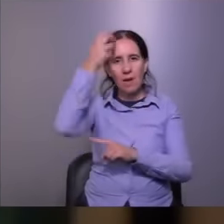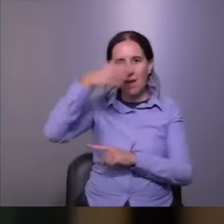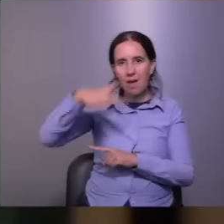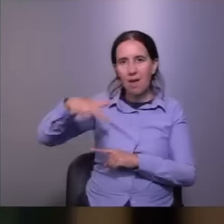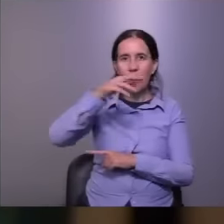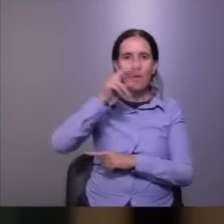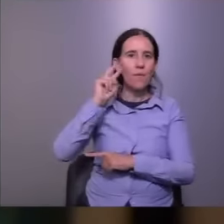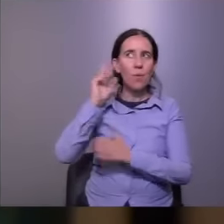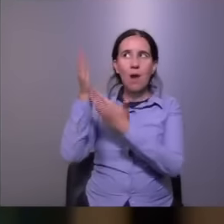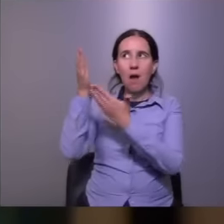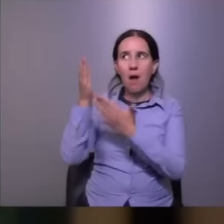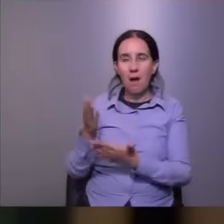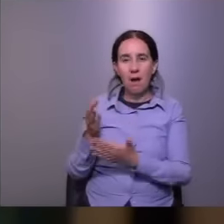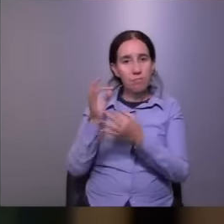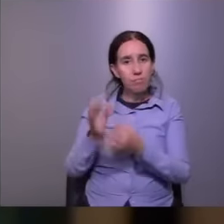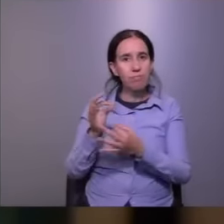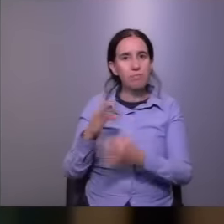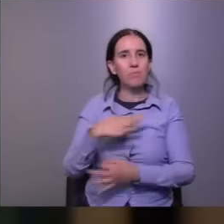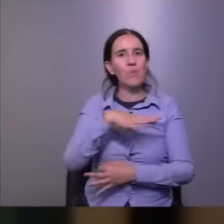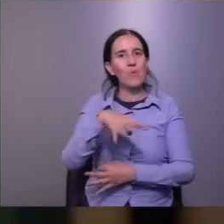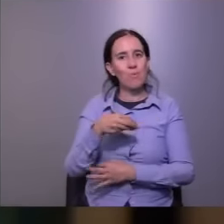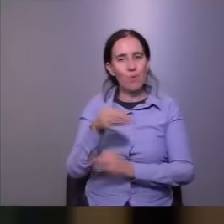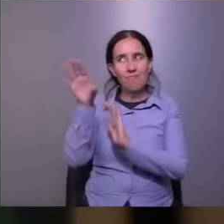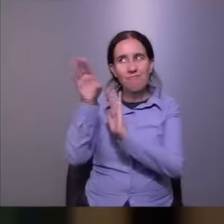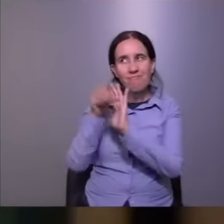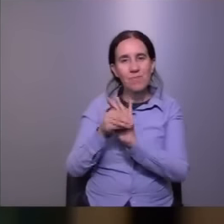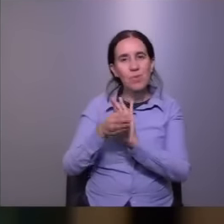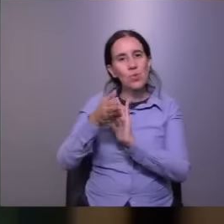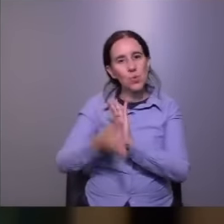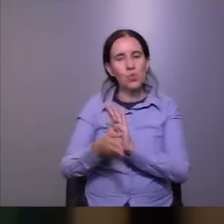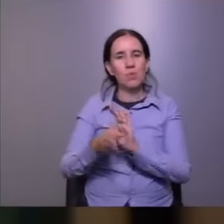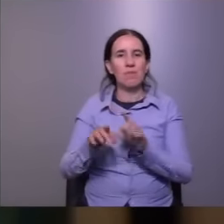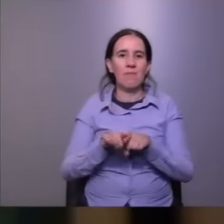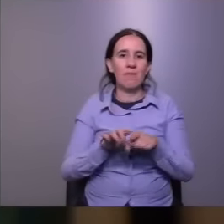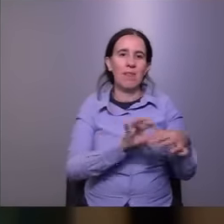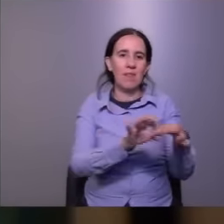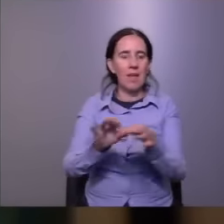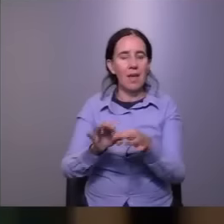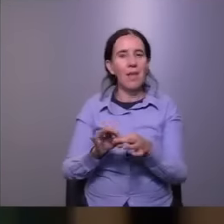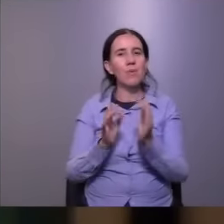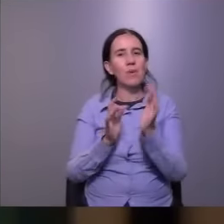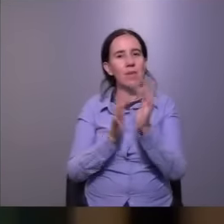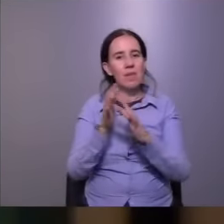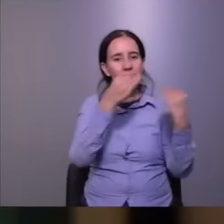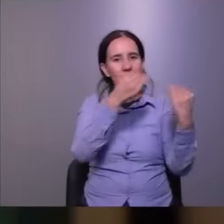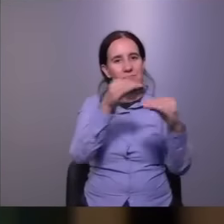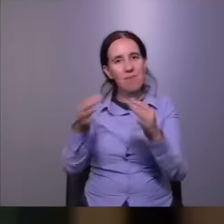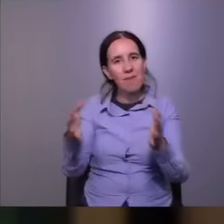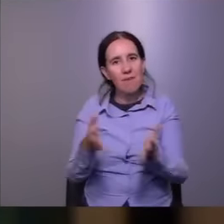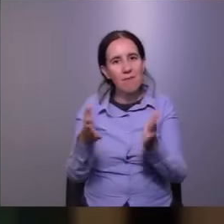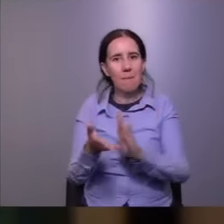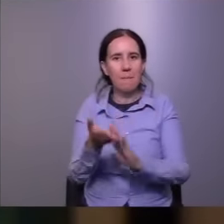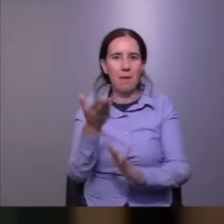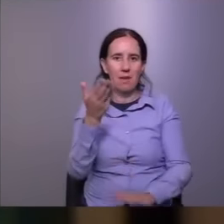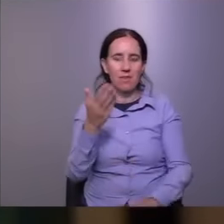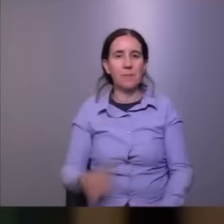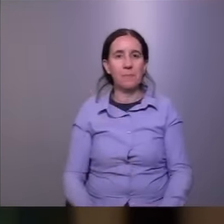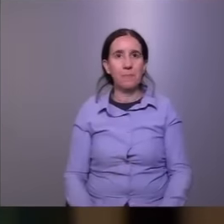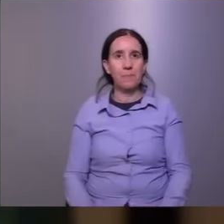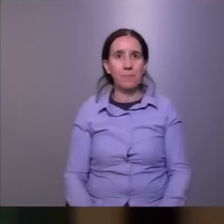transfigure a nossa vida e nos desafie a transformarmos o mundo com os valores do Reino, para que em tudo o mundo seja